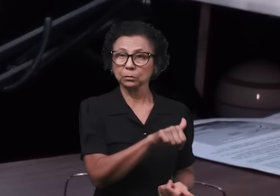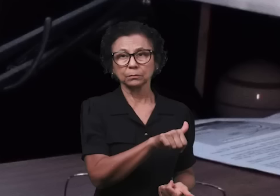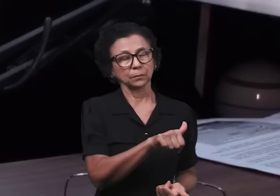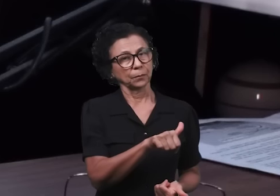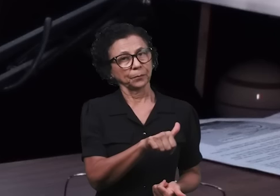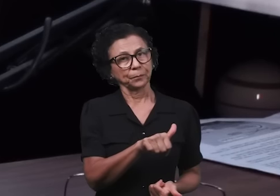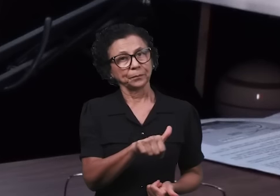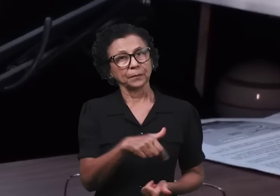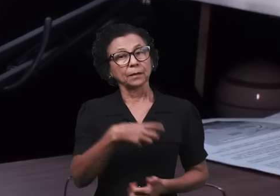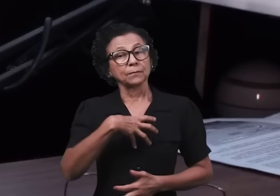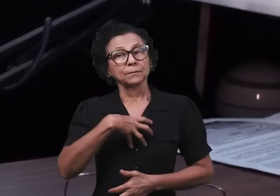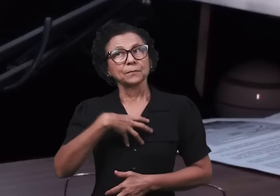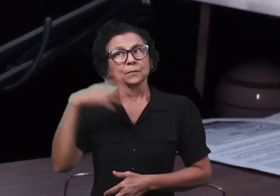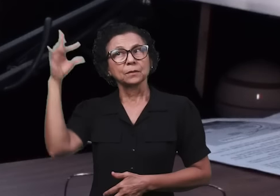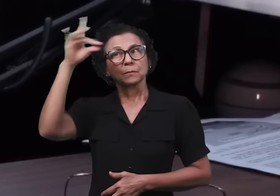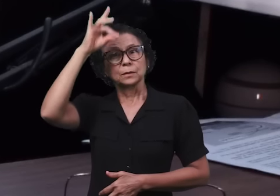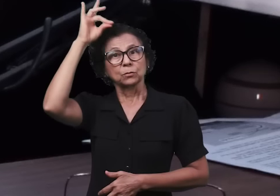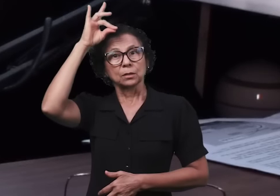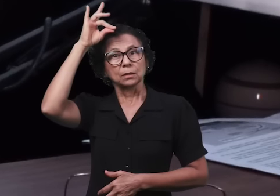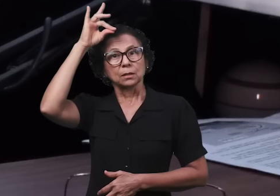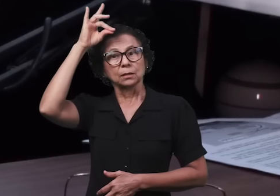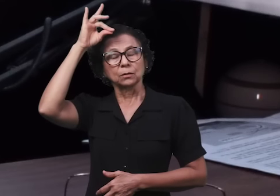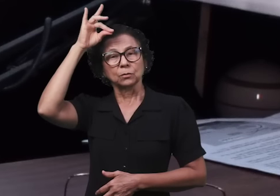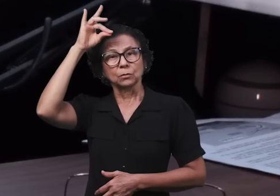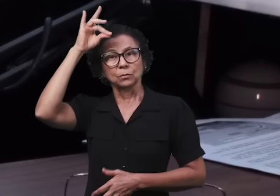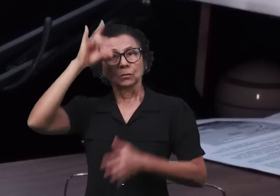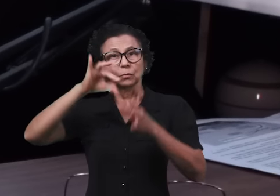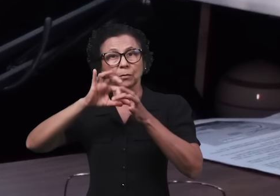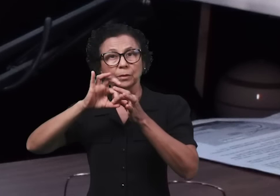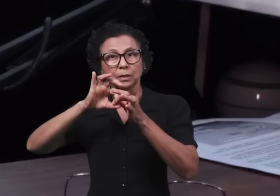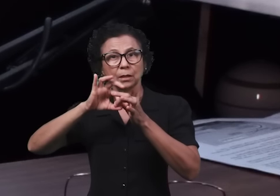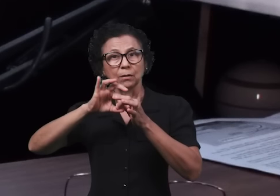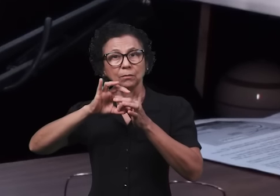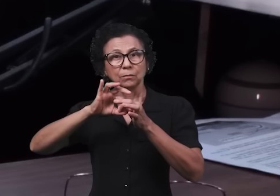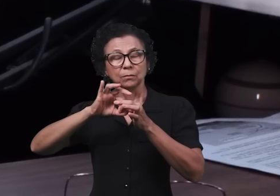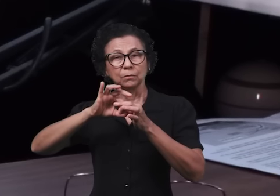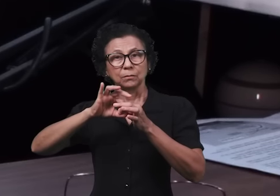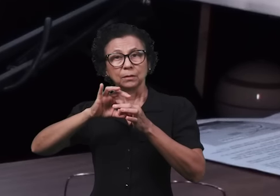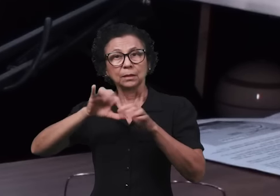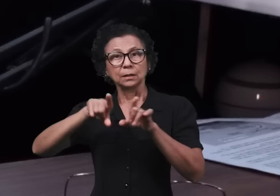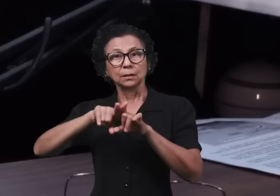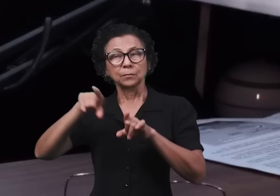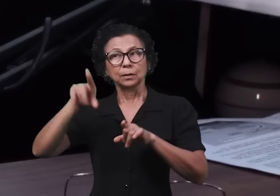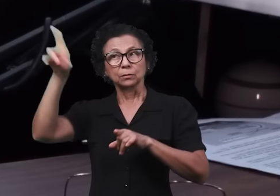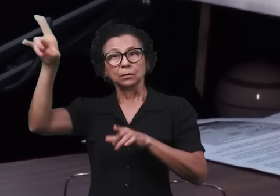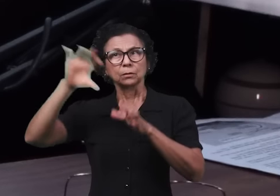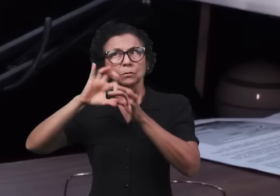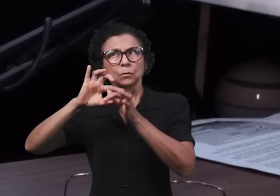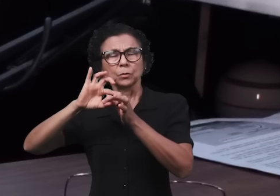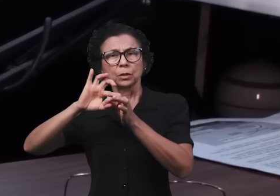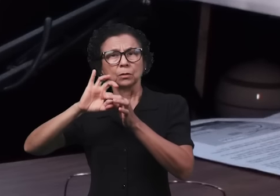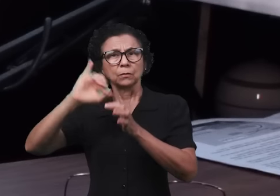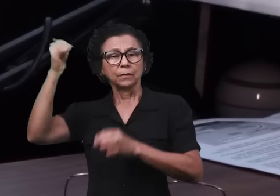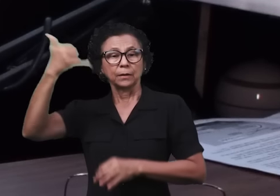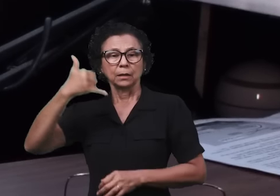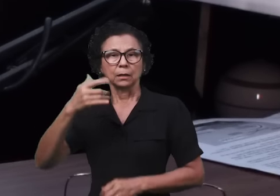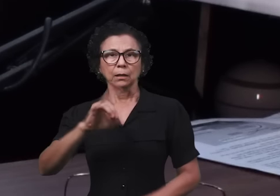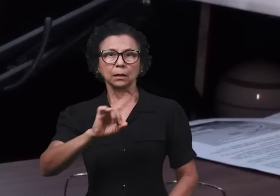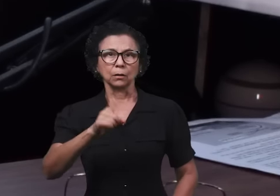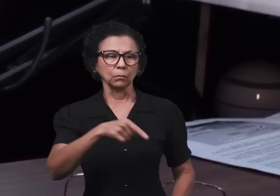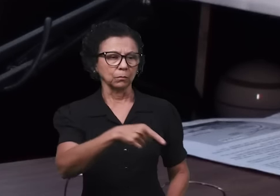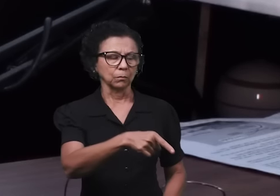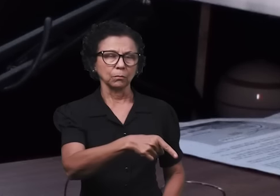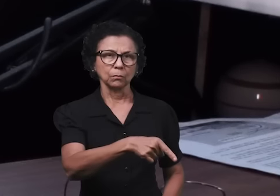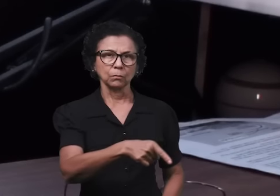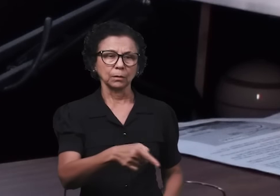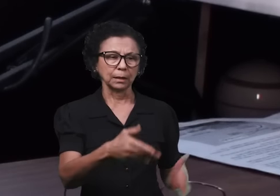dizer. Se nós tivermos comunhão com o Espírito Santo, comunhão com Deus, ele vai dizer na mesma hora, assim, olha, isso aí não vai